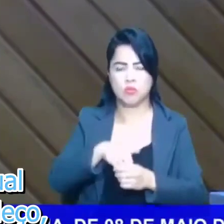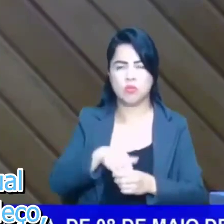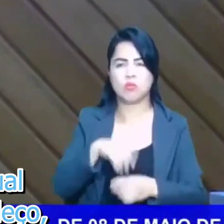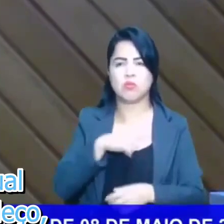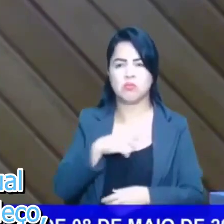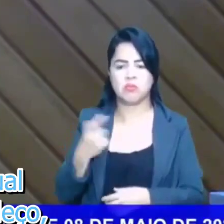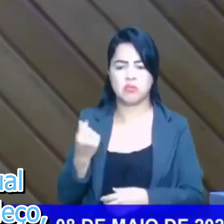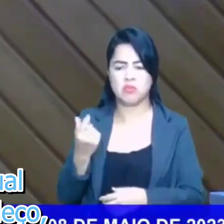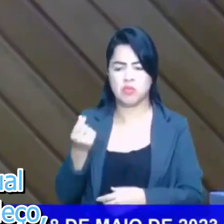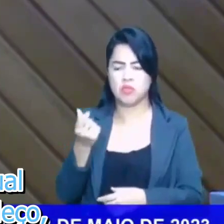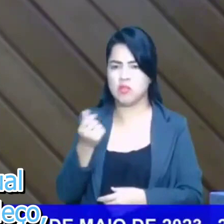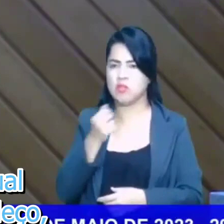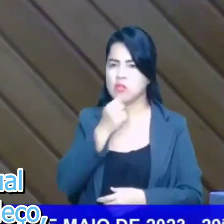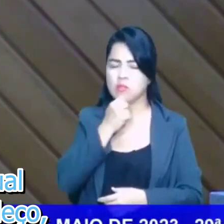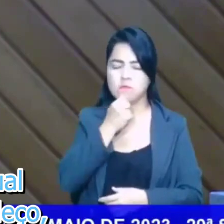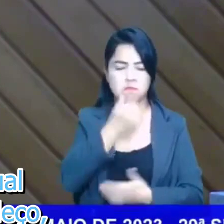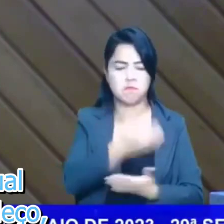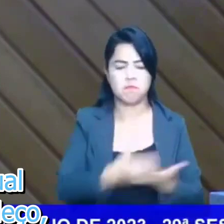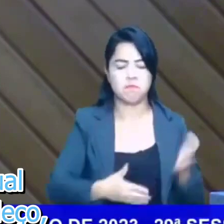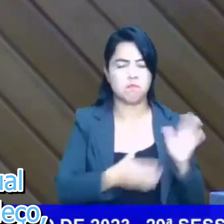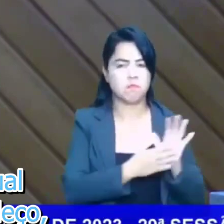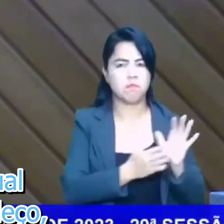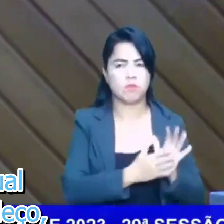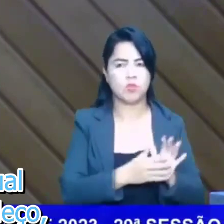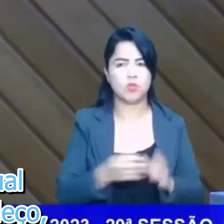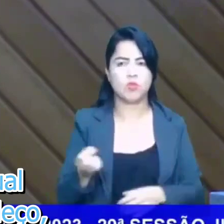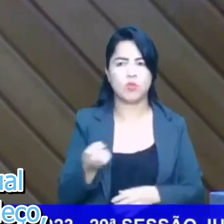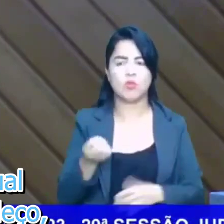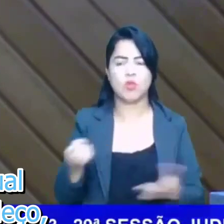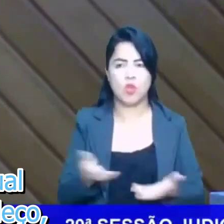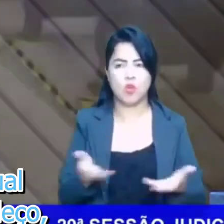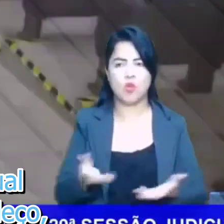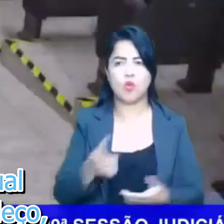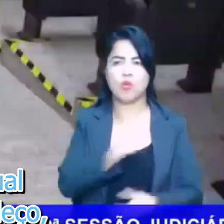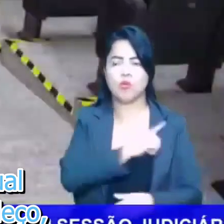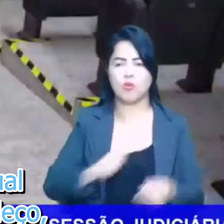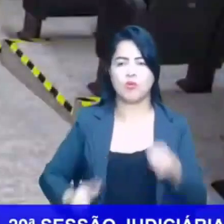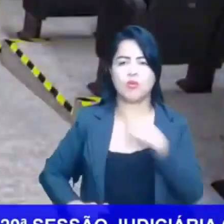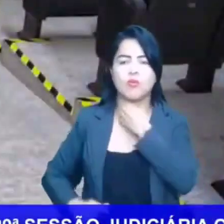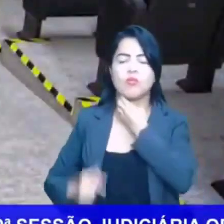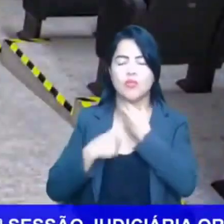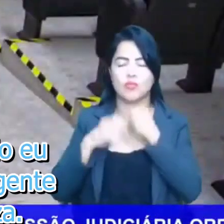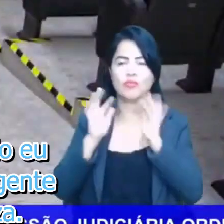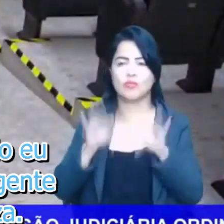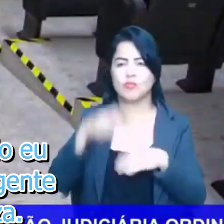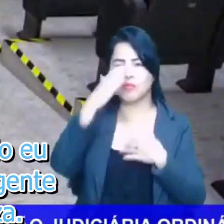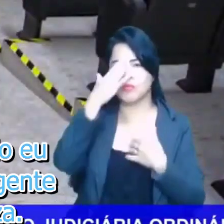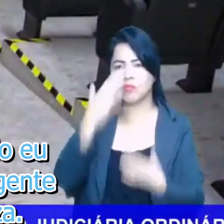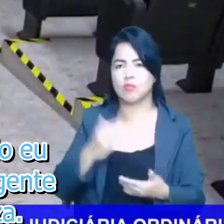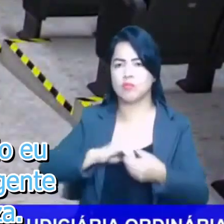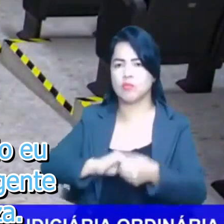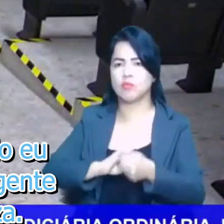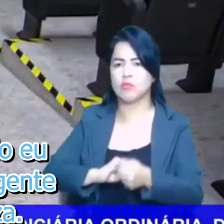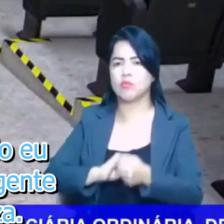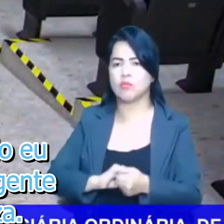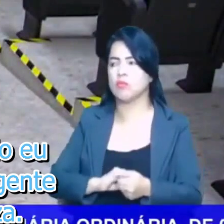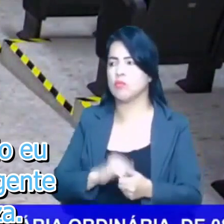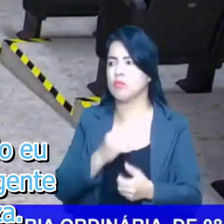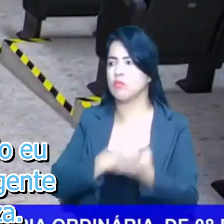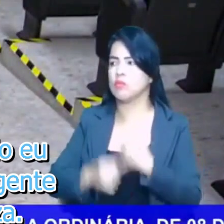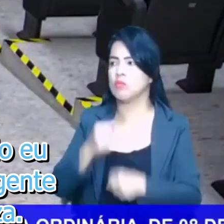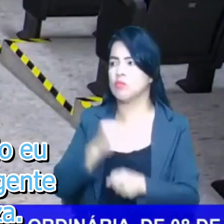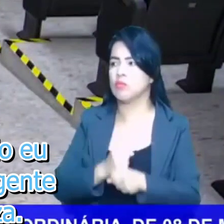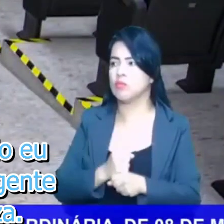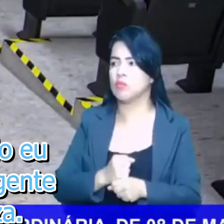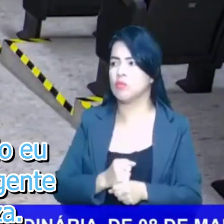de dinheiro não declarada pela campanha do atual governador. Com essas palavras eu encerro, agradeço. Imagem ampla do plenário, doutor Vladimir ao